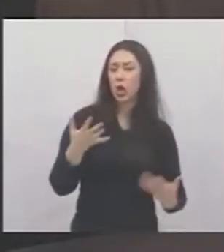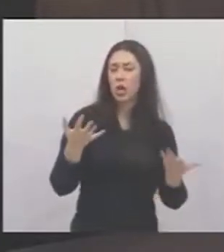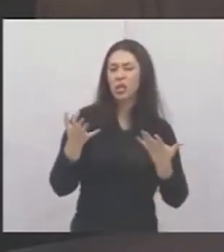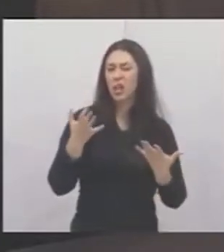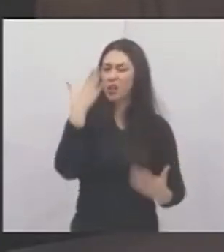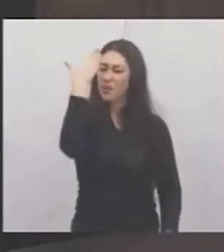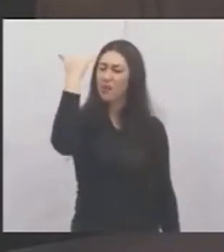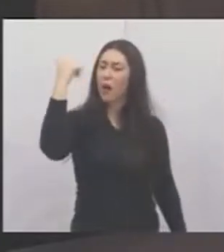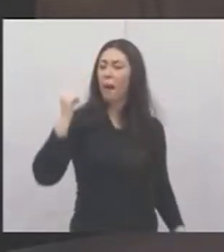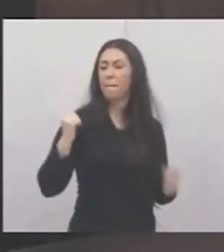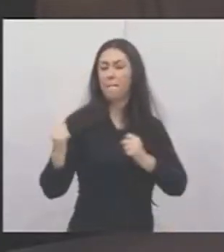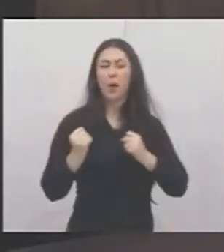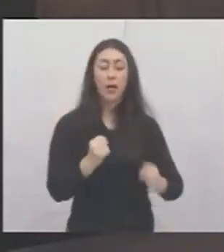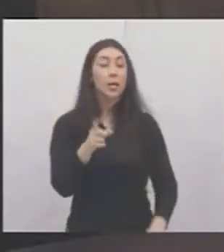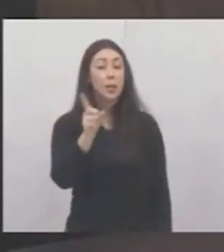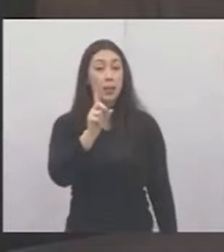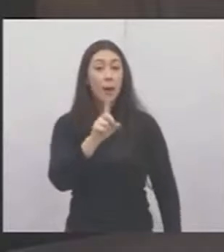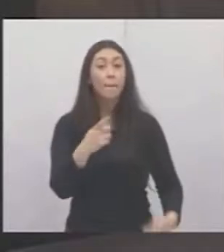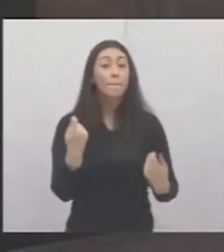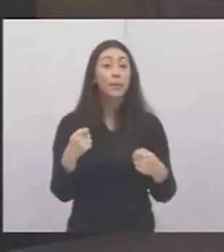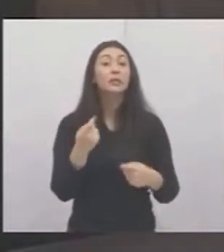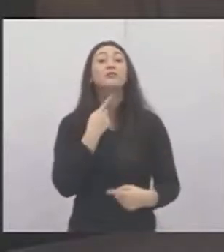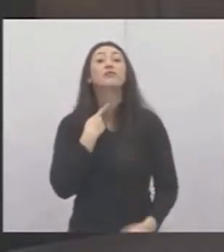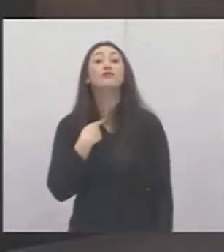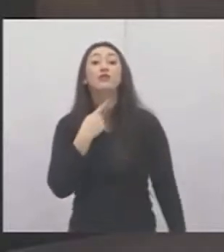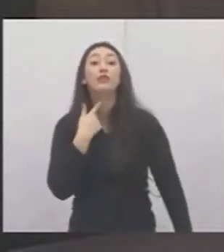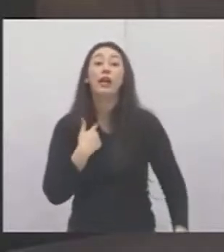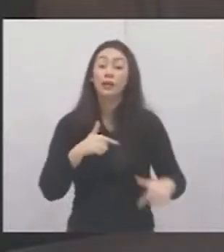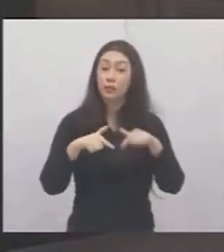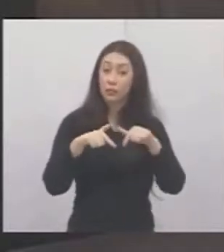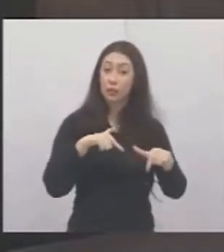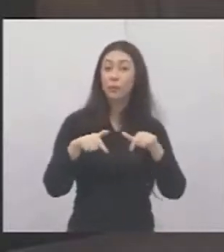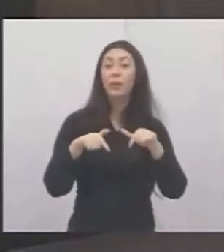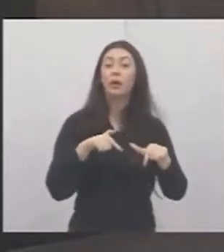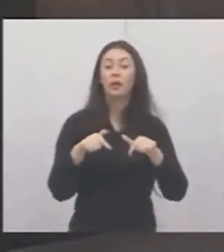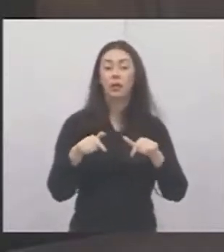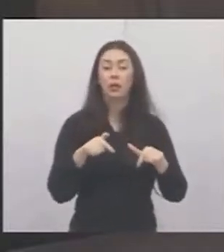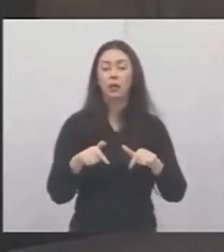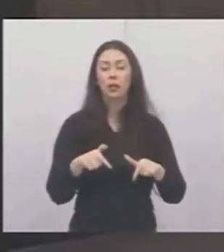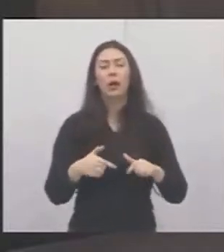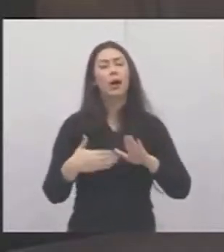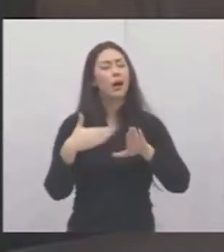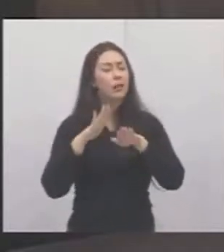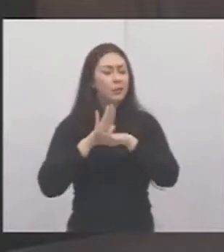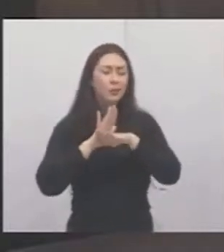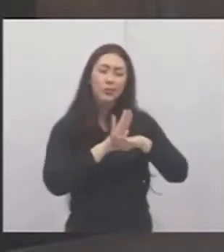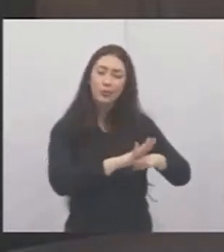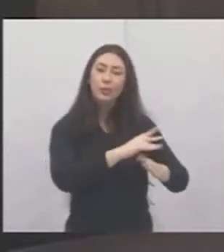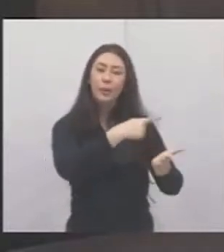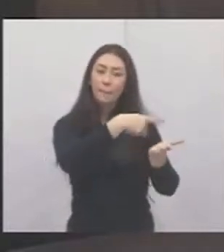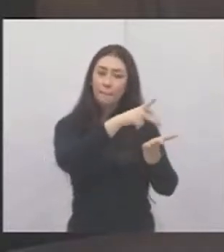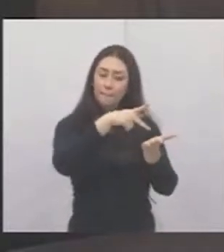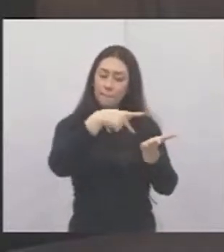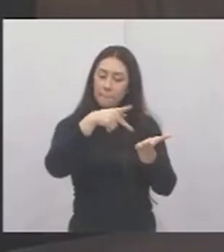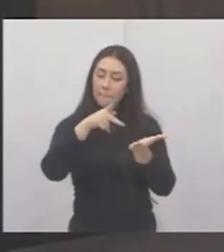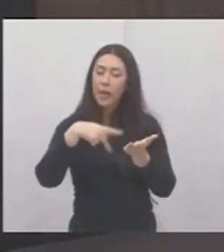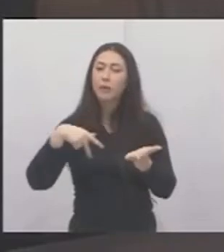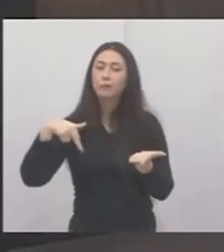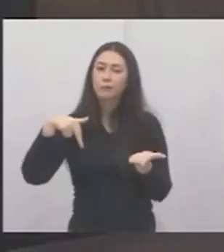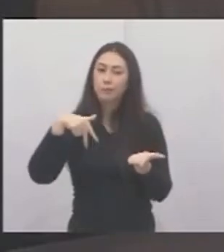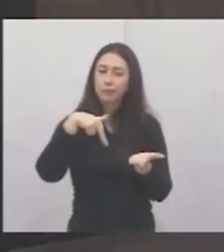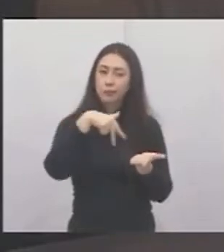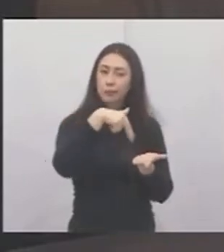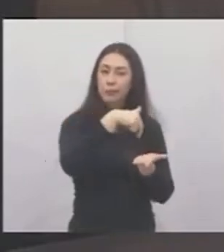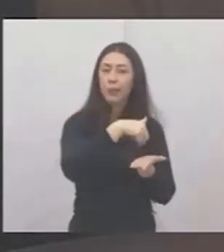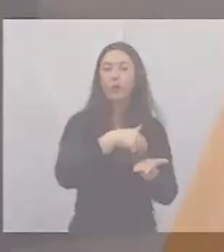hora de começar o querer. Querer fazer. Faça alguma coisa para aquela região. Faça uma faixa de pedestre para